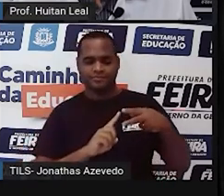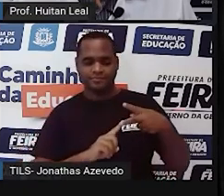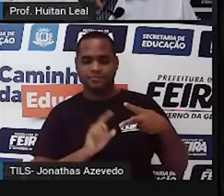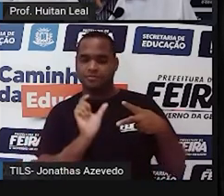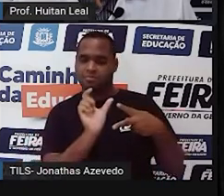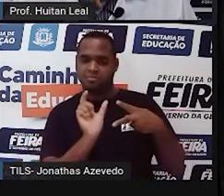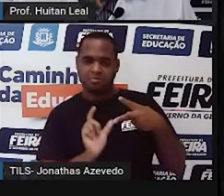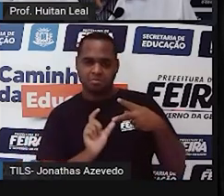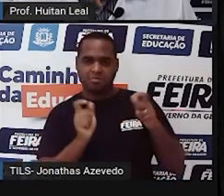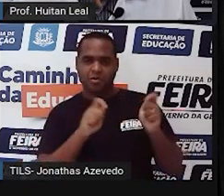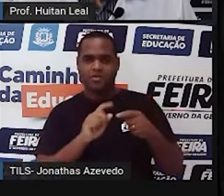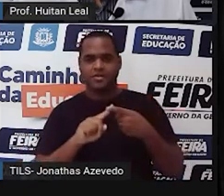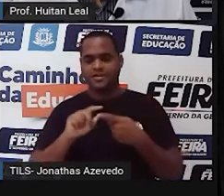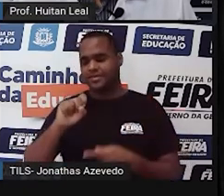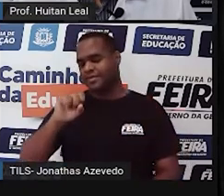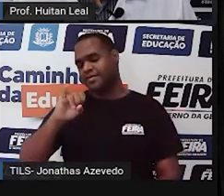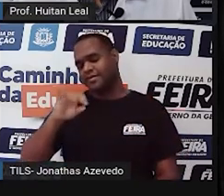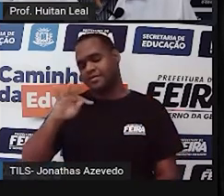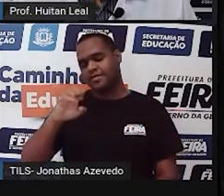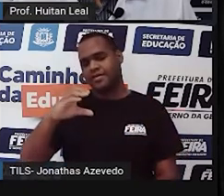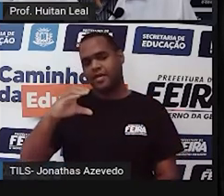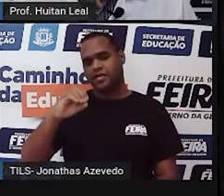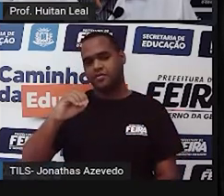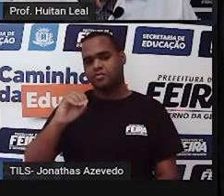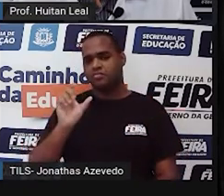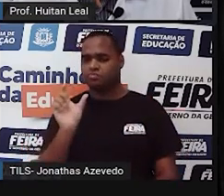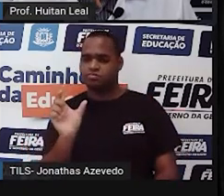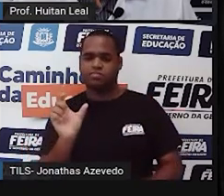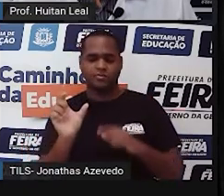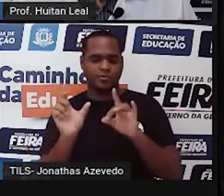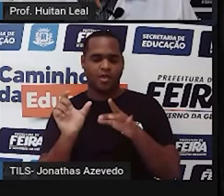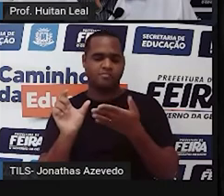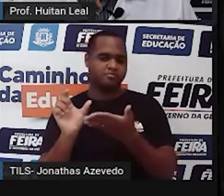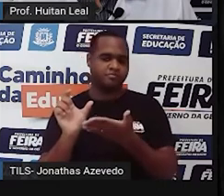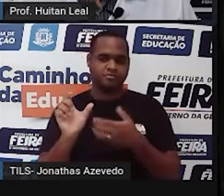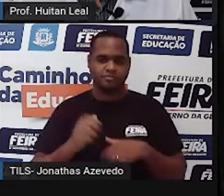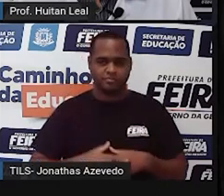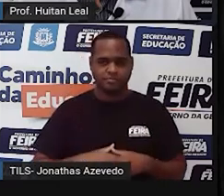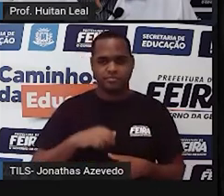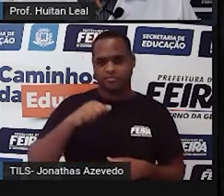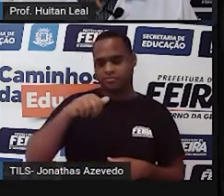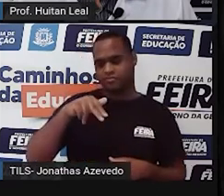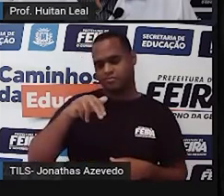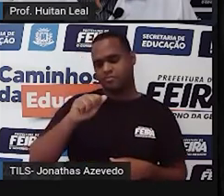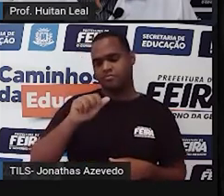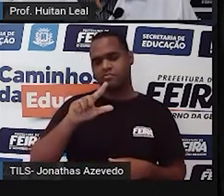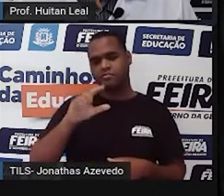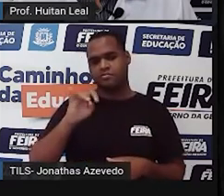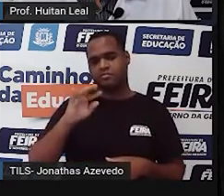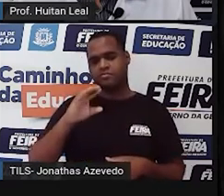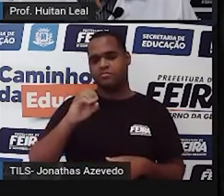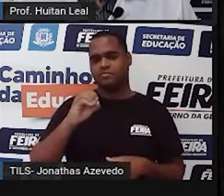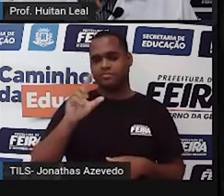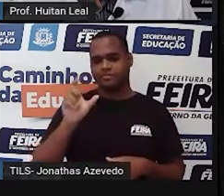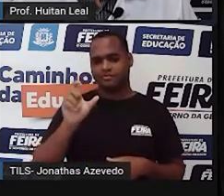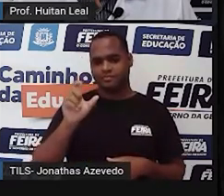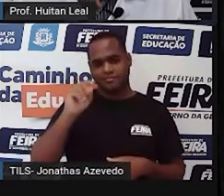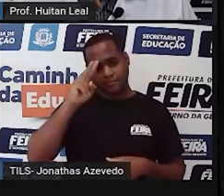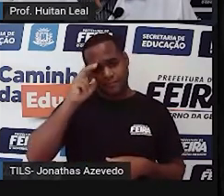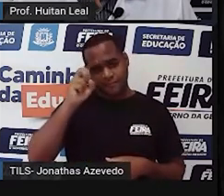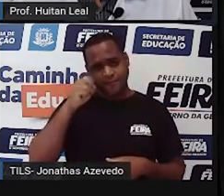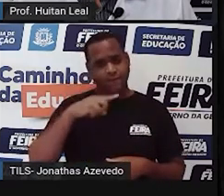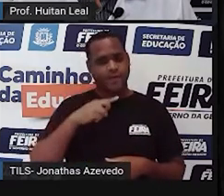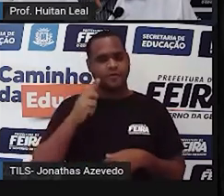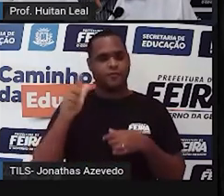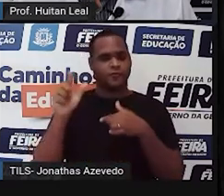sintético, quando ele é formado apenas por uma palavra. No caso do grau analítico, a indicação de aumento de grau é feita